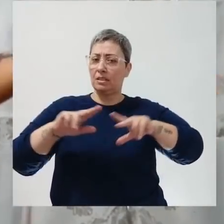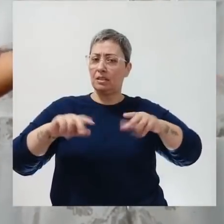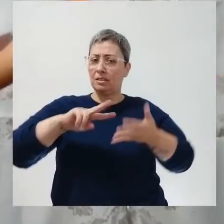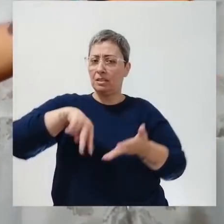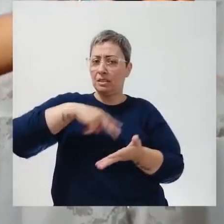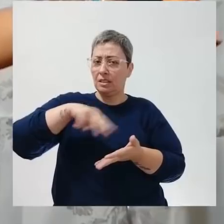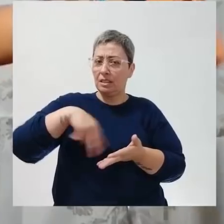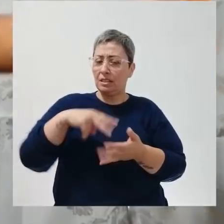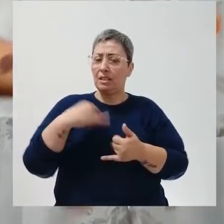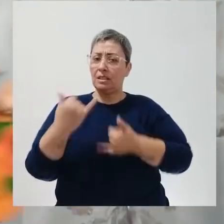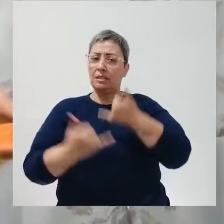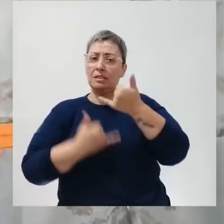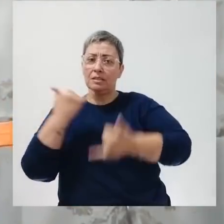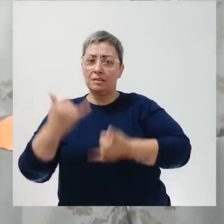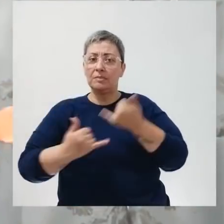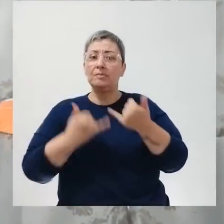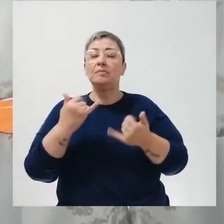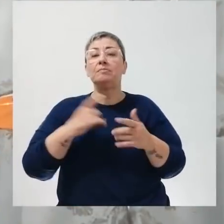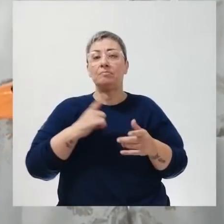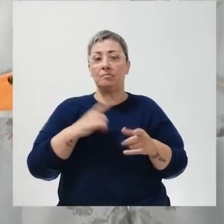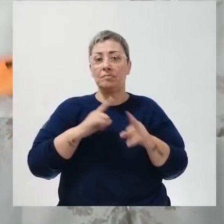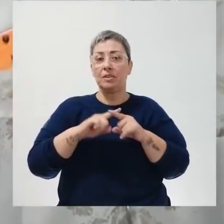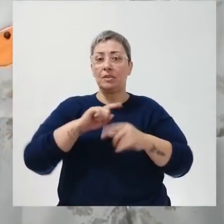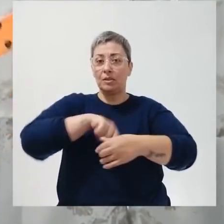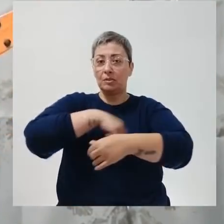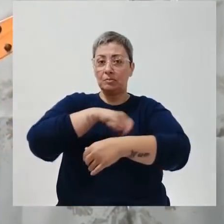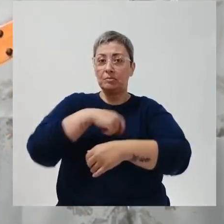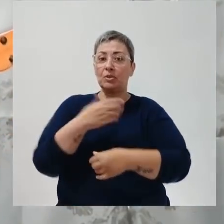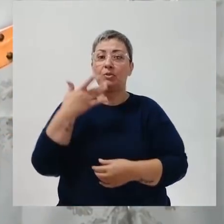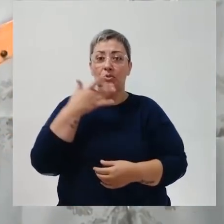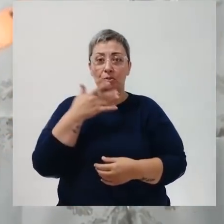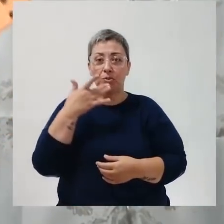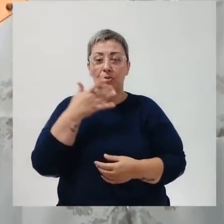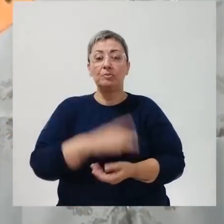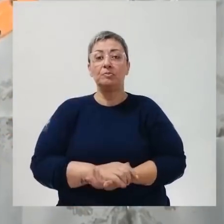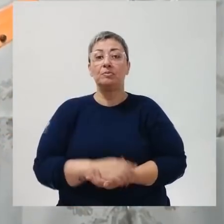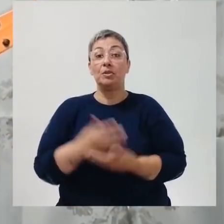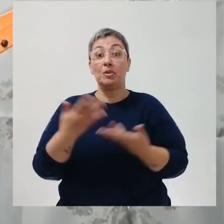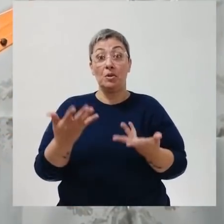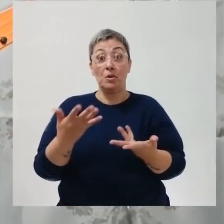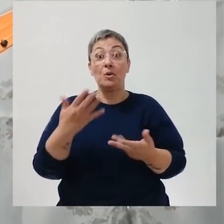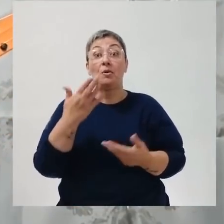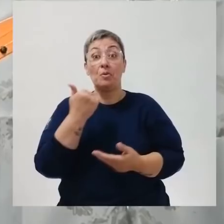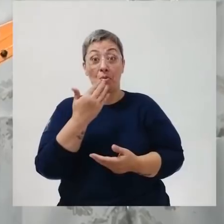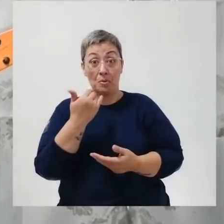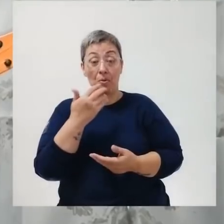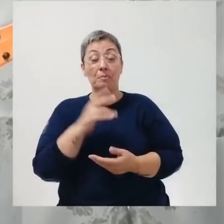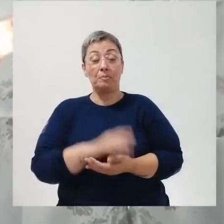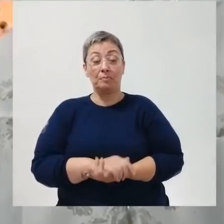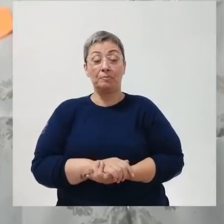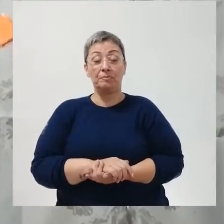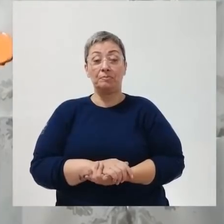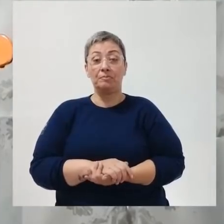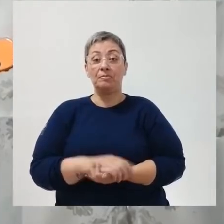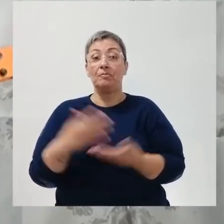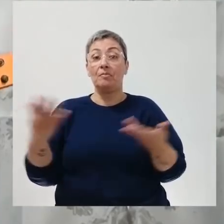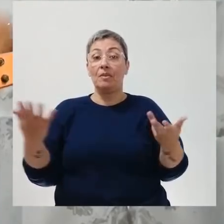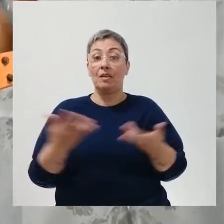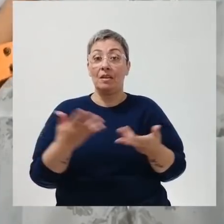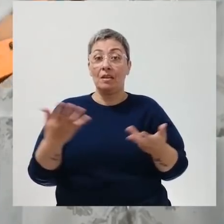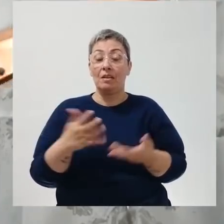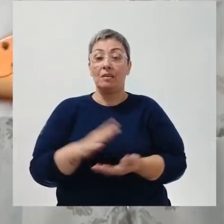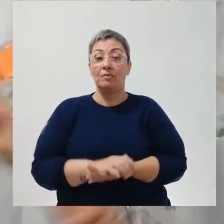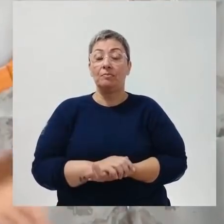dança, muita brincadeira e muita comida gostosa pra gente comer. E